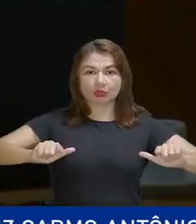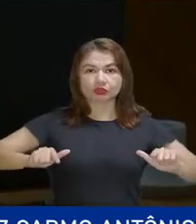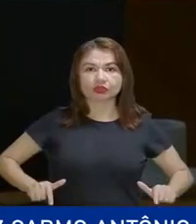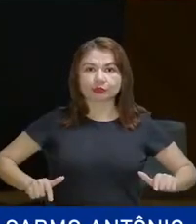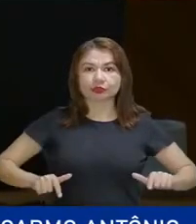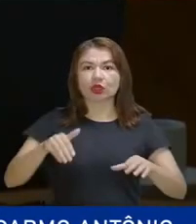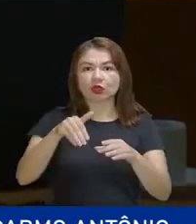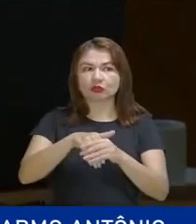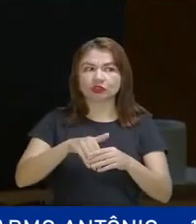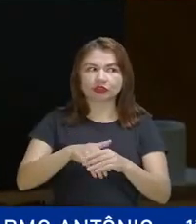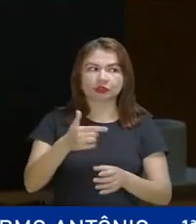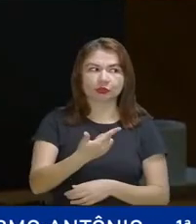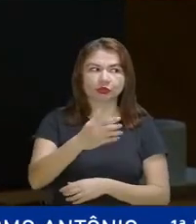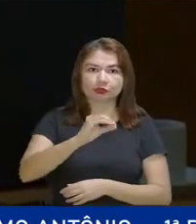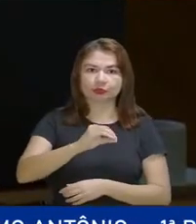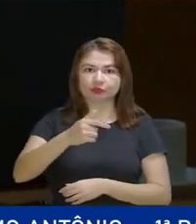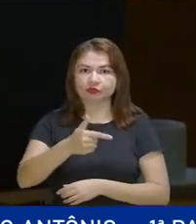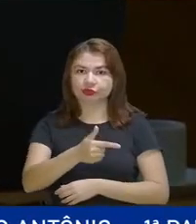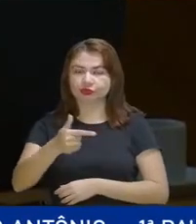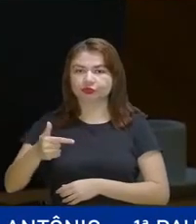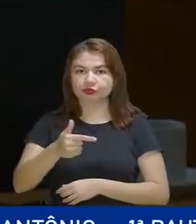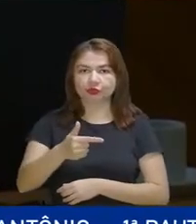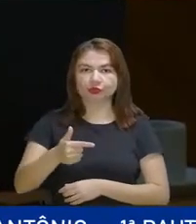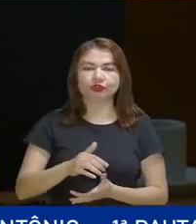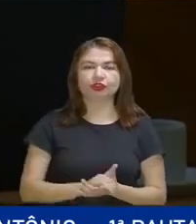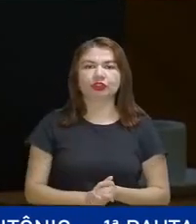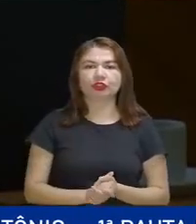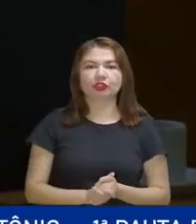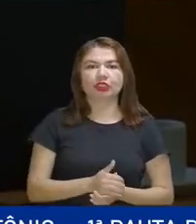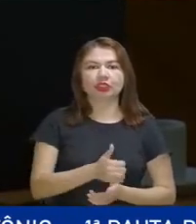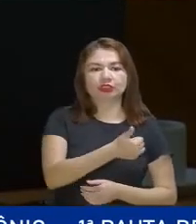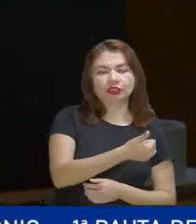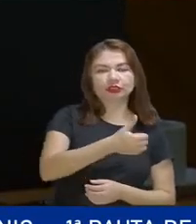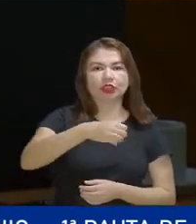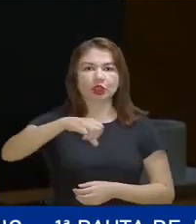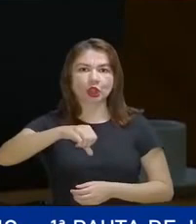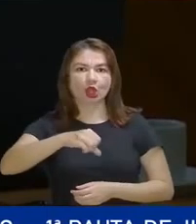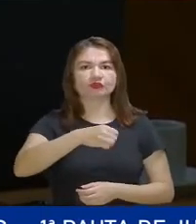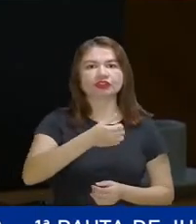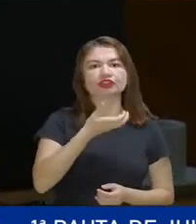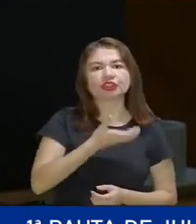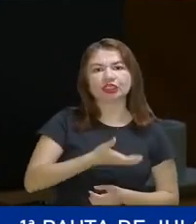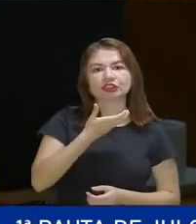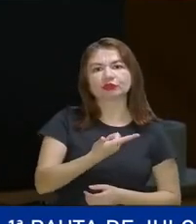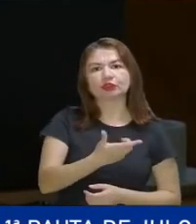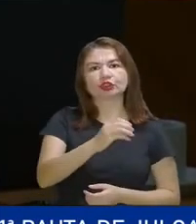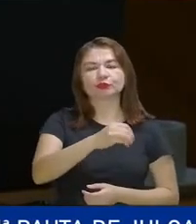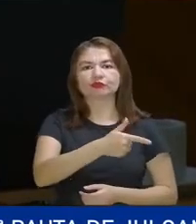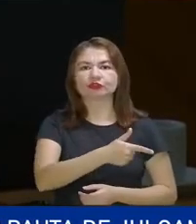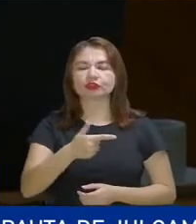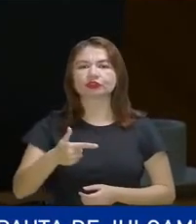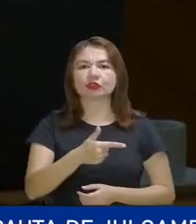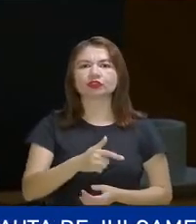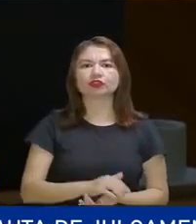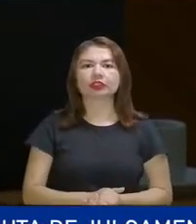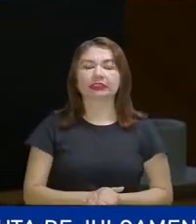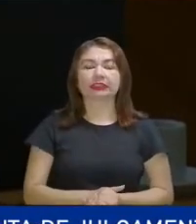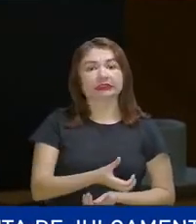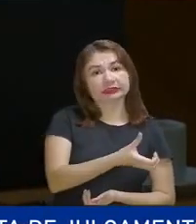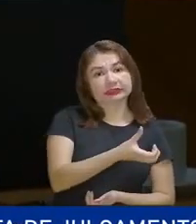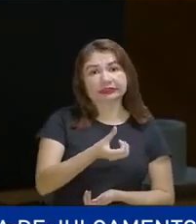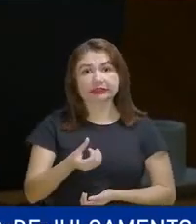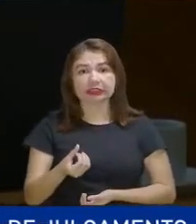eleição 2022 em 19/12/22, enquanto que os autores propuseram a ação em 16/12/22,